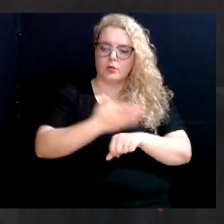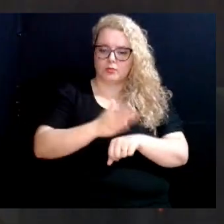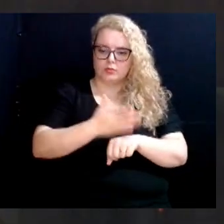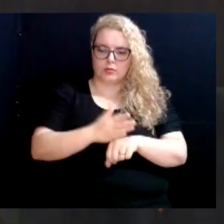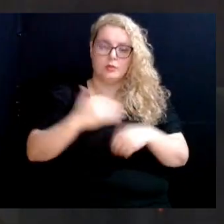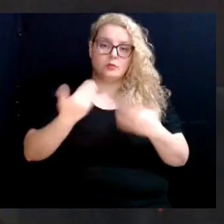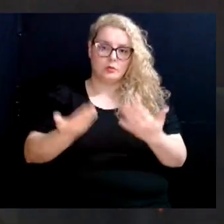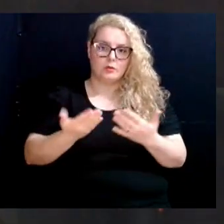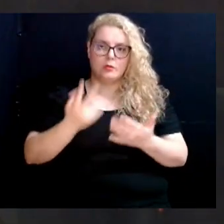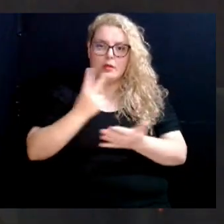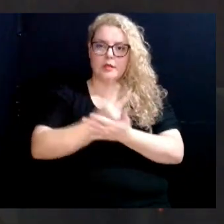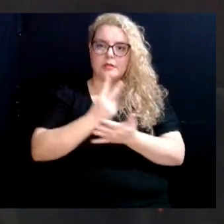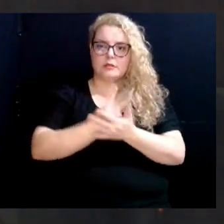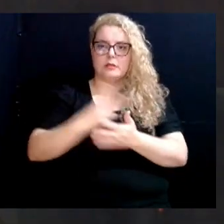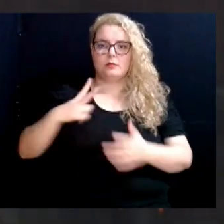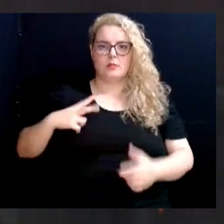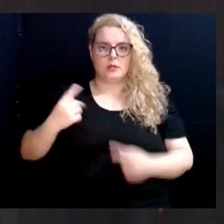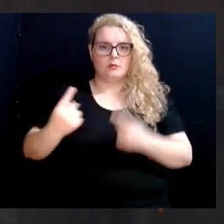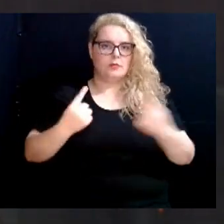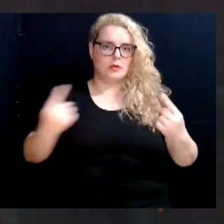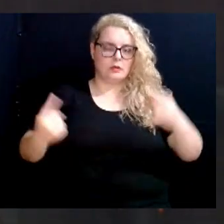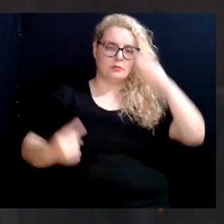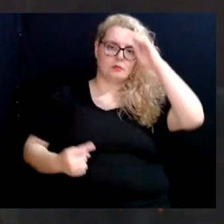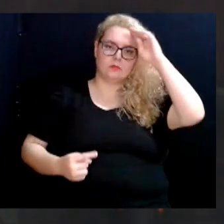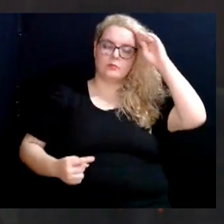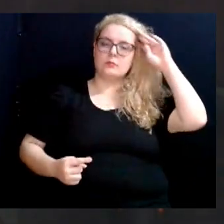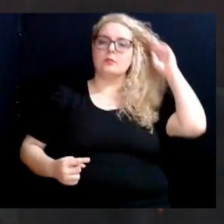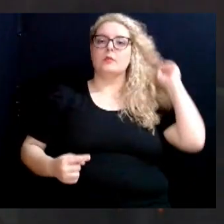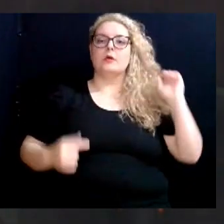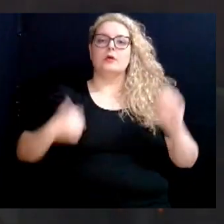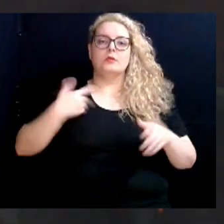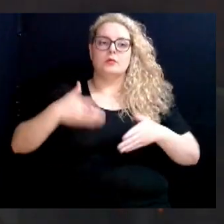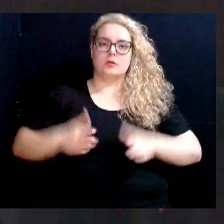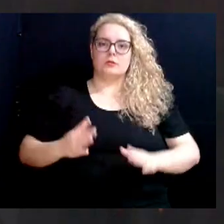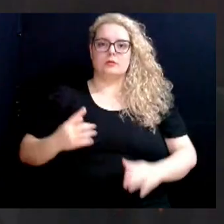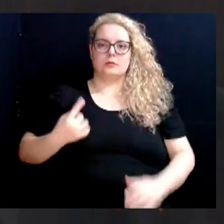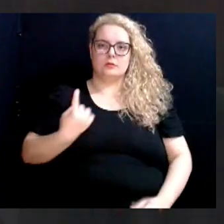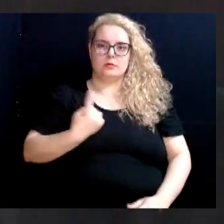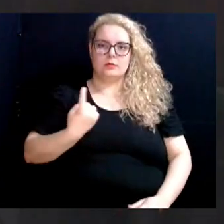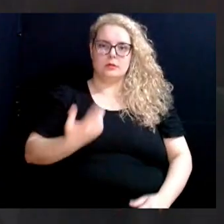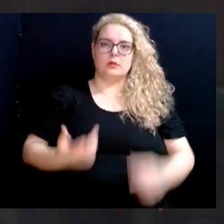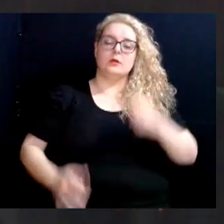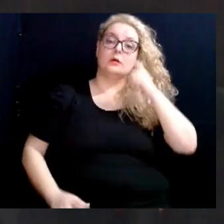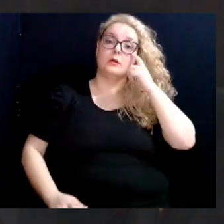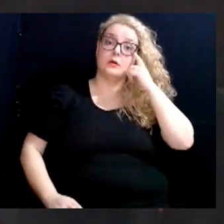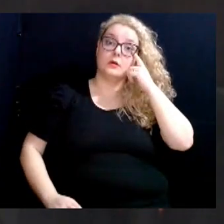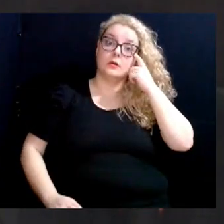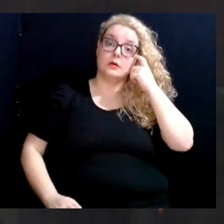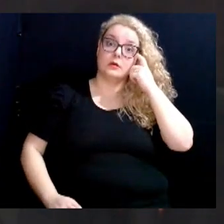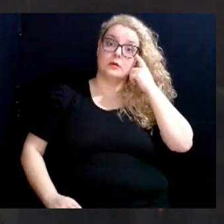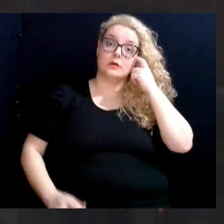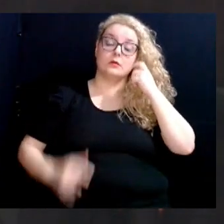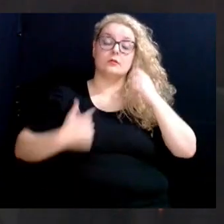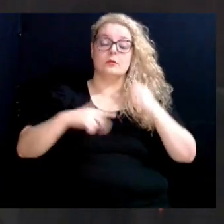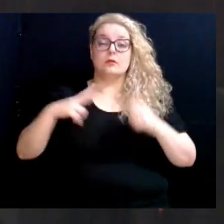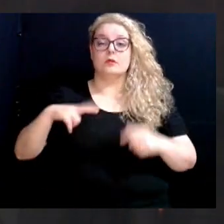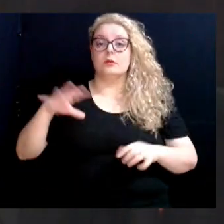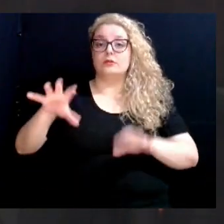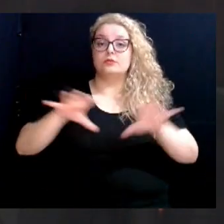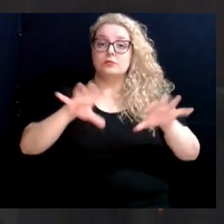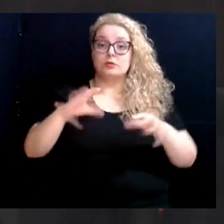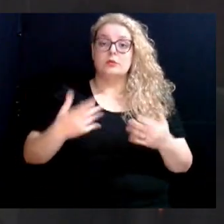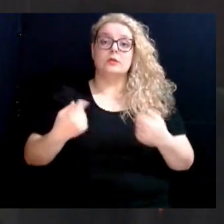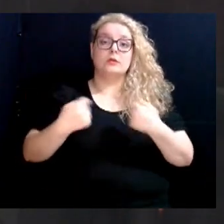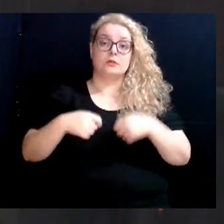é sempre individual, né? Nós viemos ao mundo sozinhos, assim, com exceção dos gêmeos, né? Mas assim, mesmo assim, somos individuais. Então, a gente